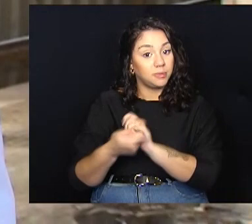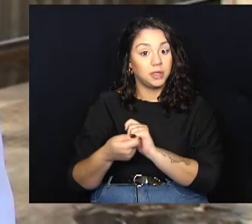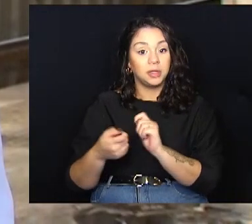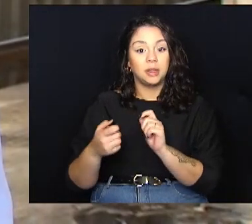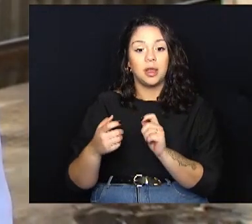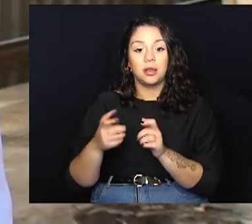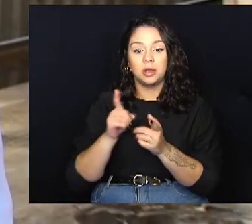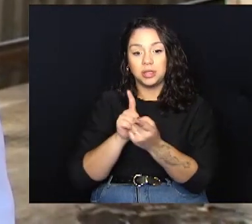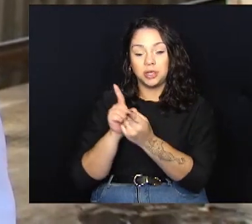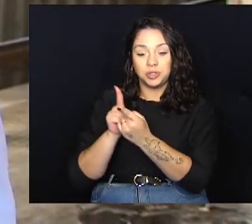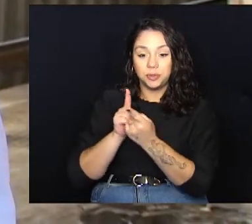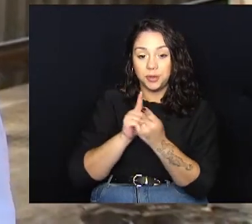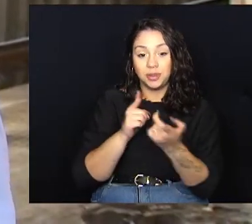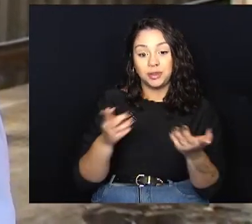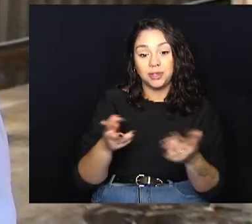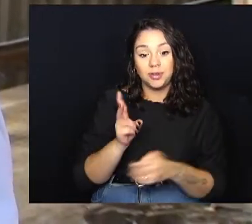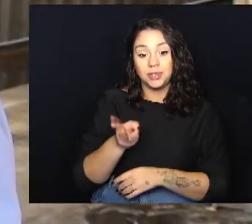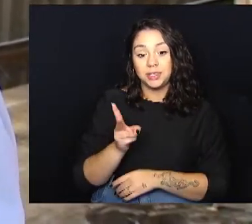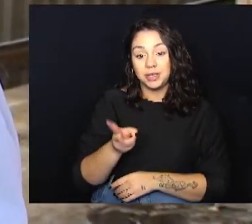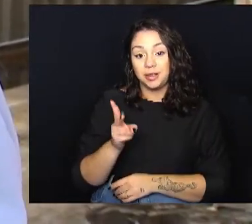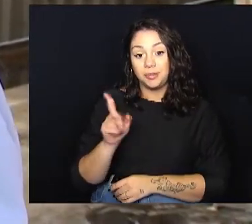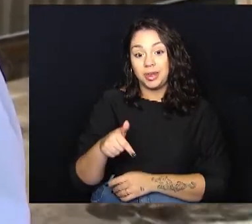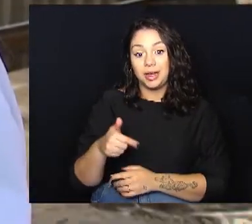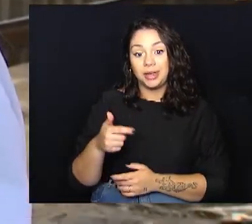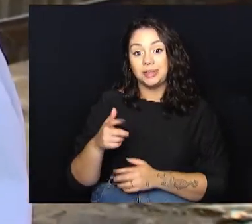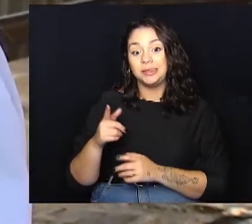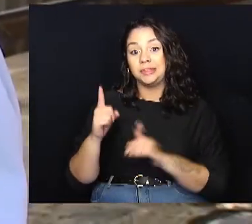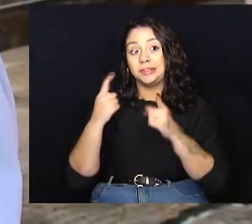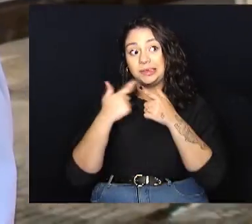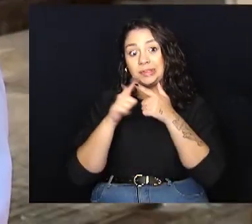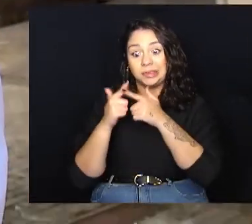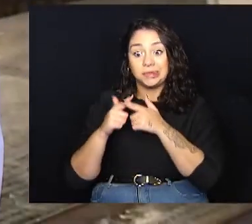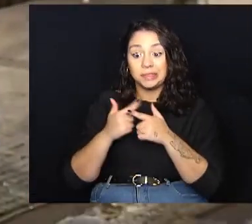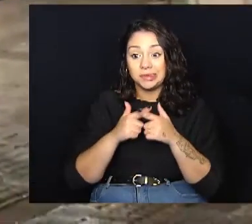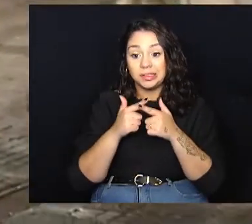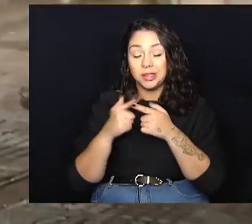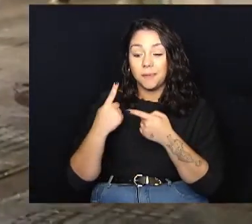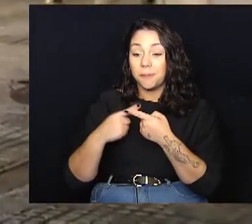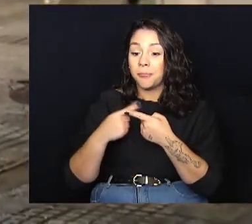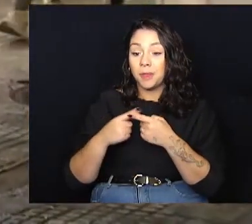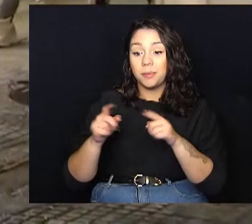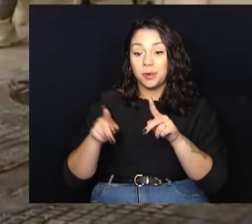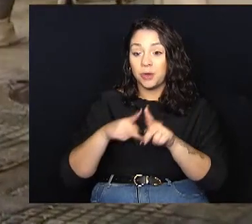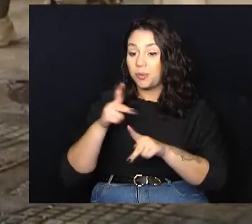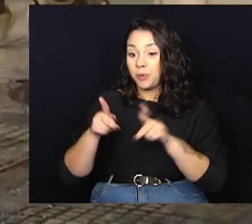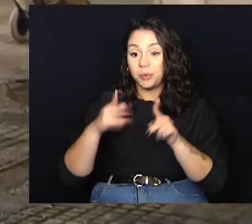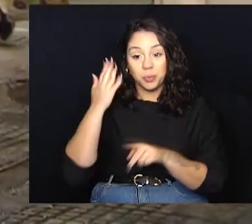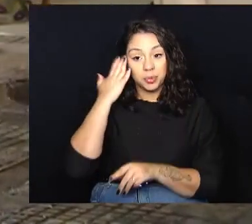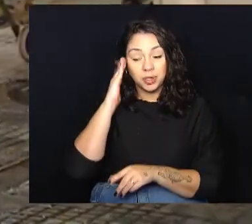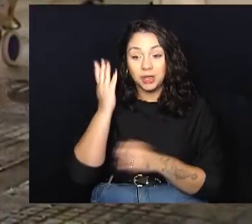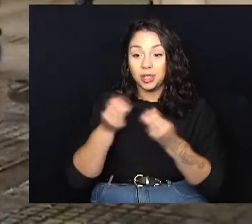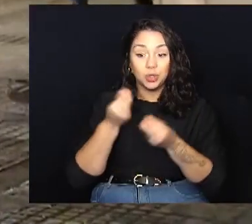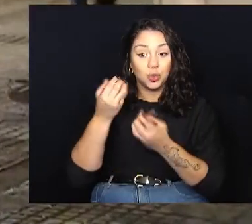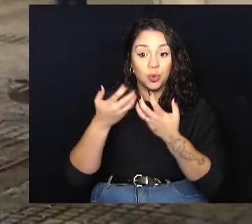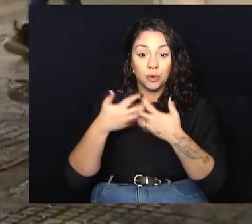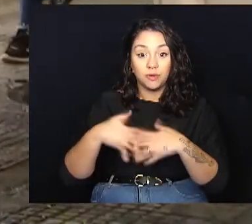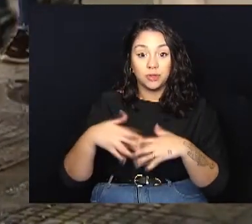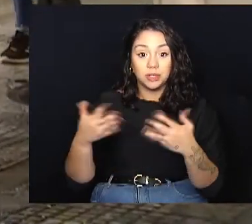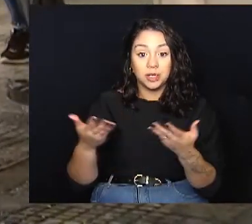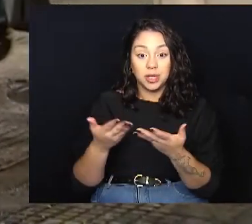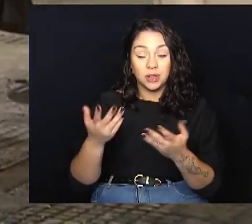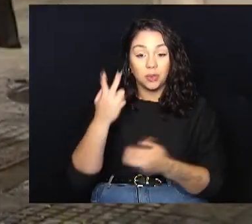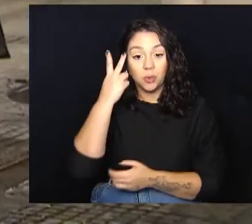então sempre dá um pouquinho de transtornos porque o público não entende ainda que o funcionamento tá ainda